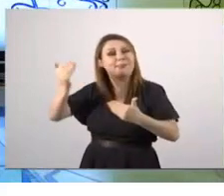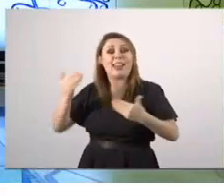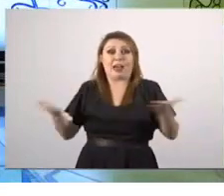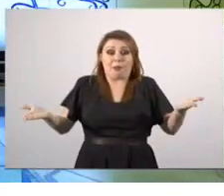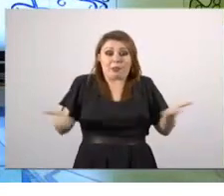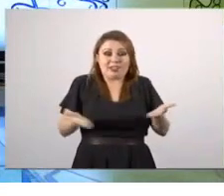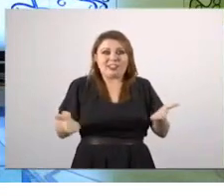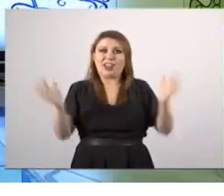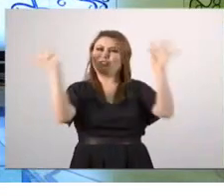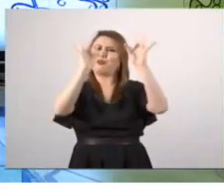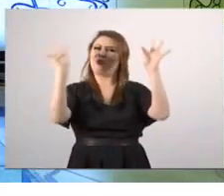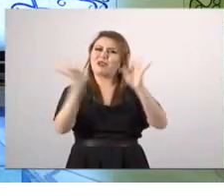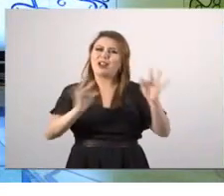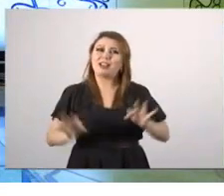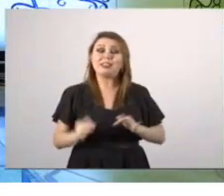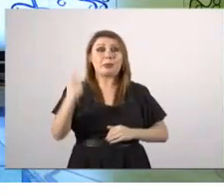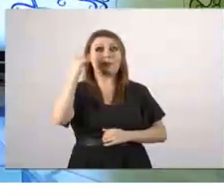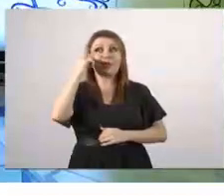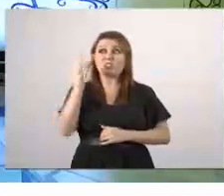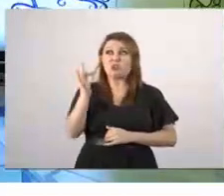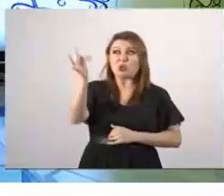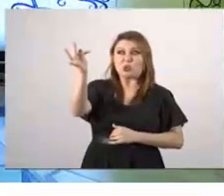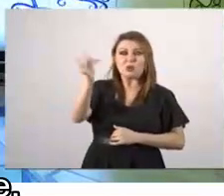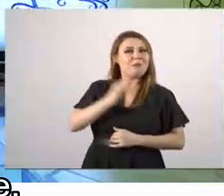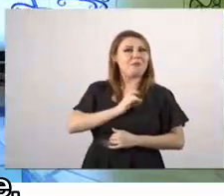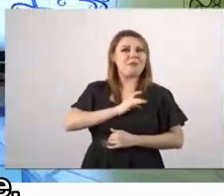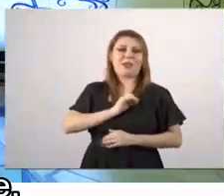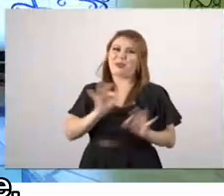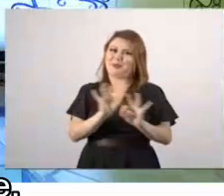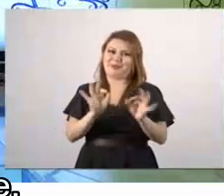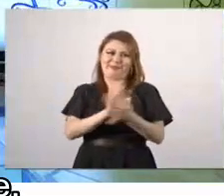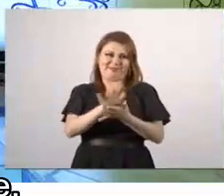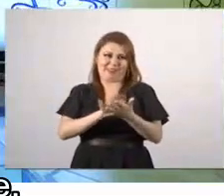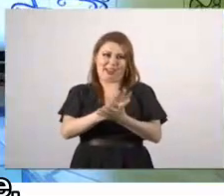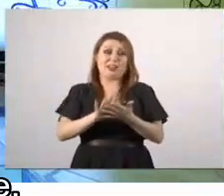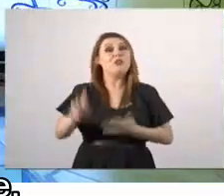presente e encaram o futuro sem medo.